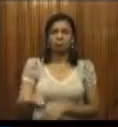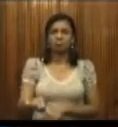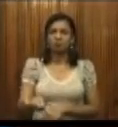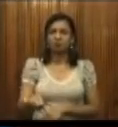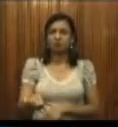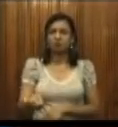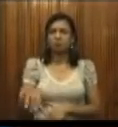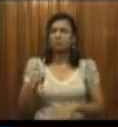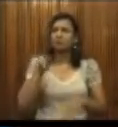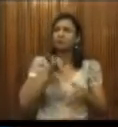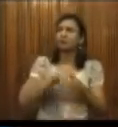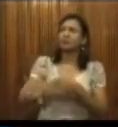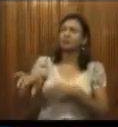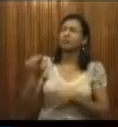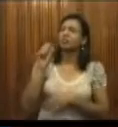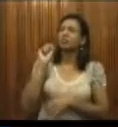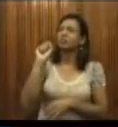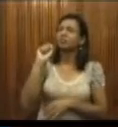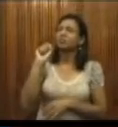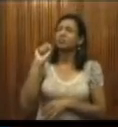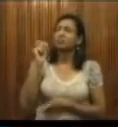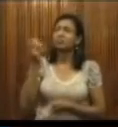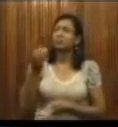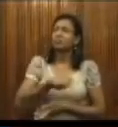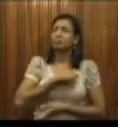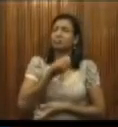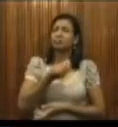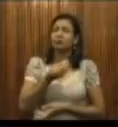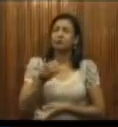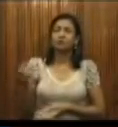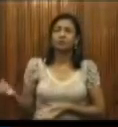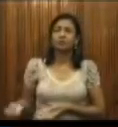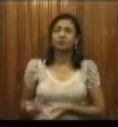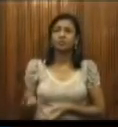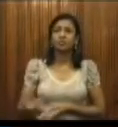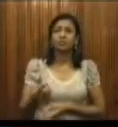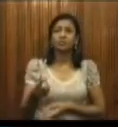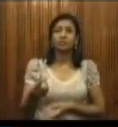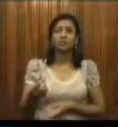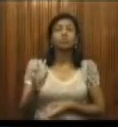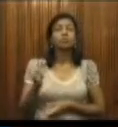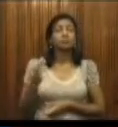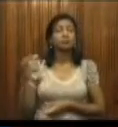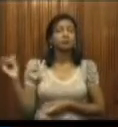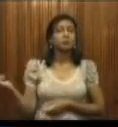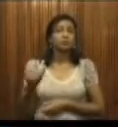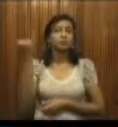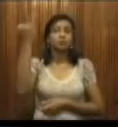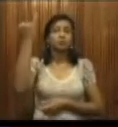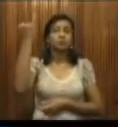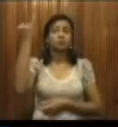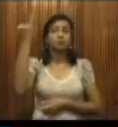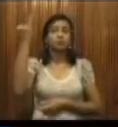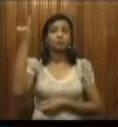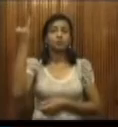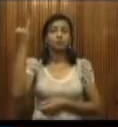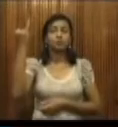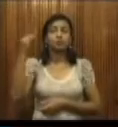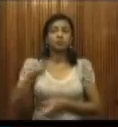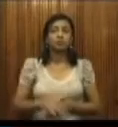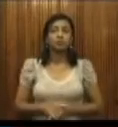vida eterna, já seria uma pergunta importante. Mas nós poderíamos dizer: isso não se aplica a mim, porque eu não tenho 90